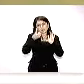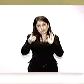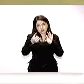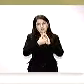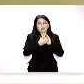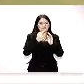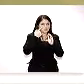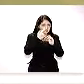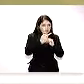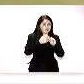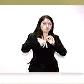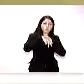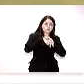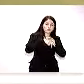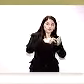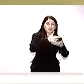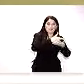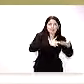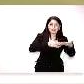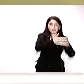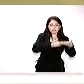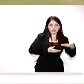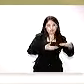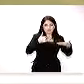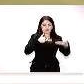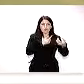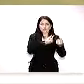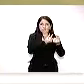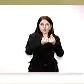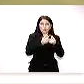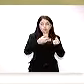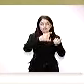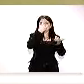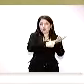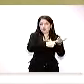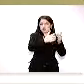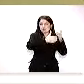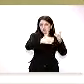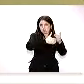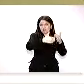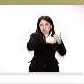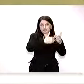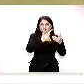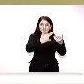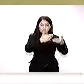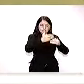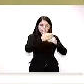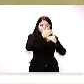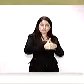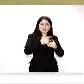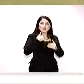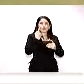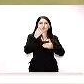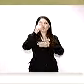que a fiscalização apontou em seu relatório diferenças significativas entre os valores ajustados com as empresas conforme descrito abaixo com um dos contratos